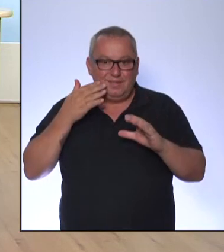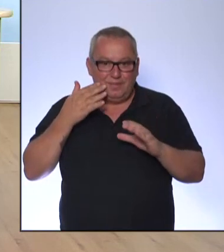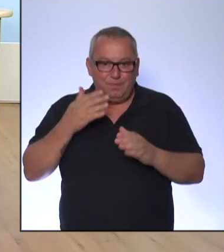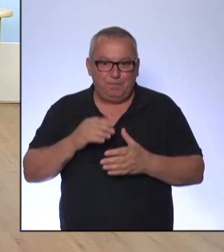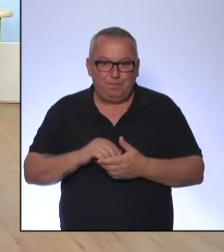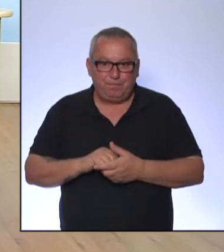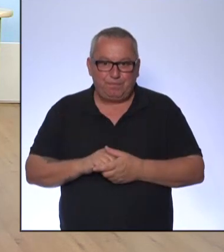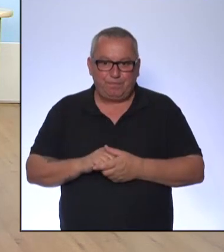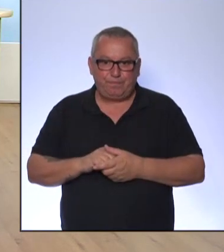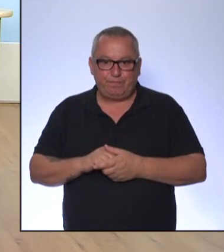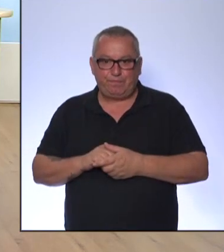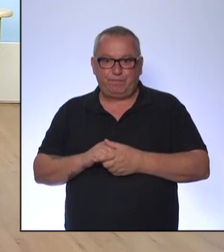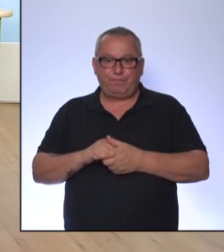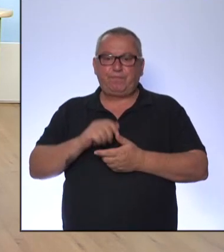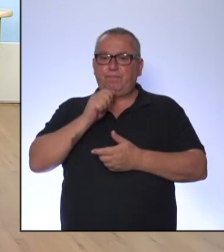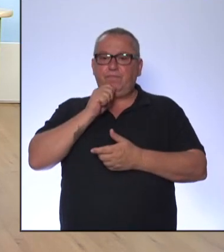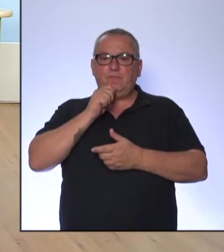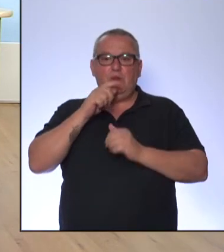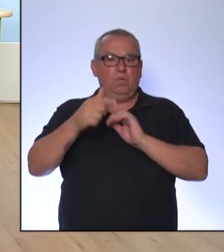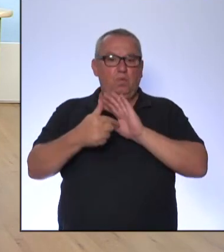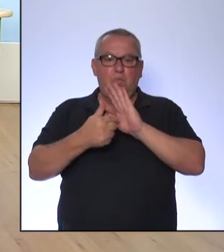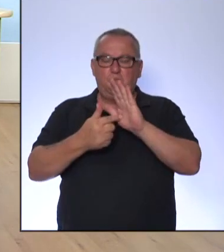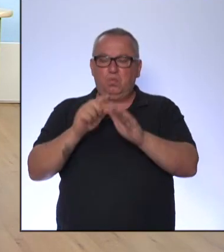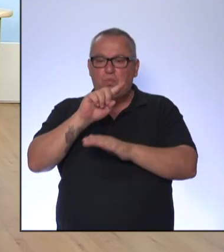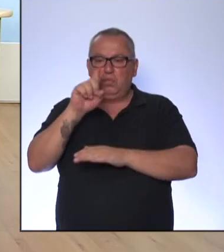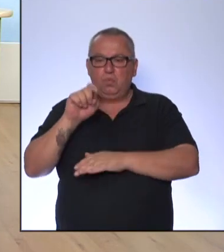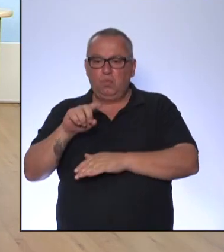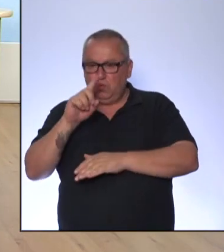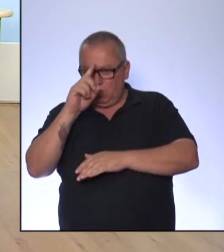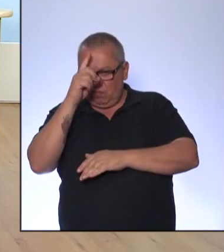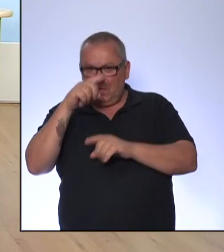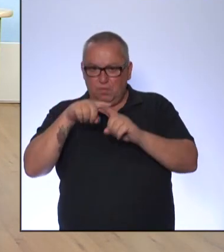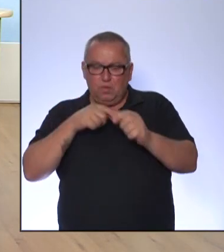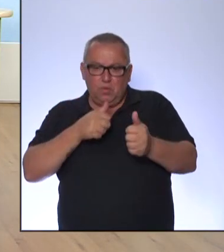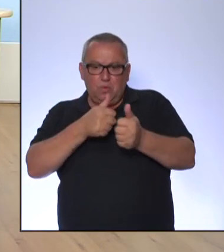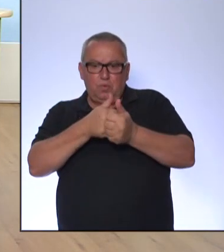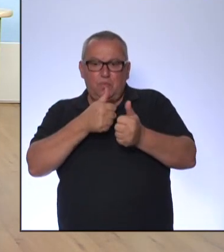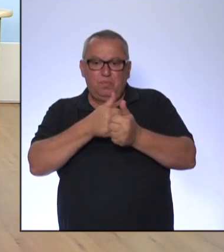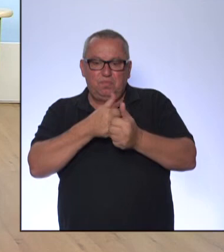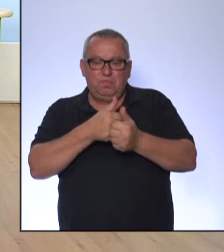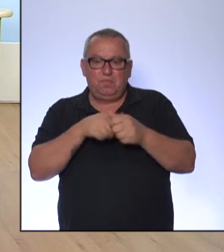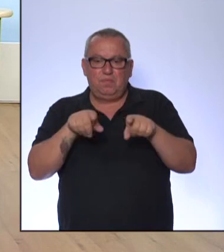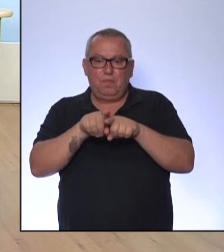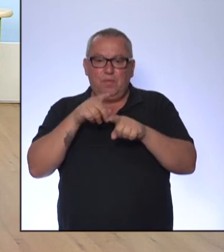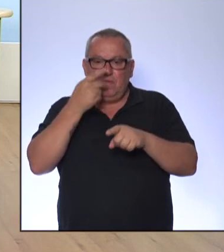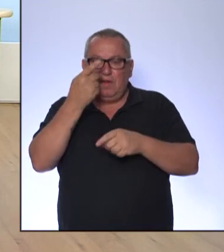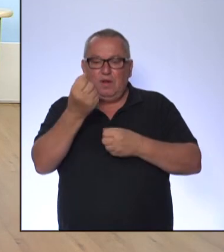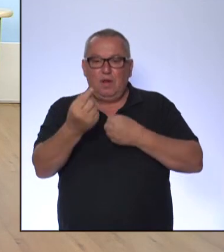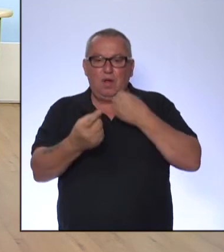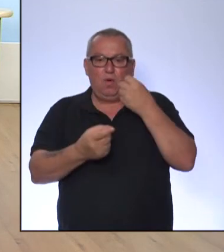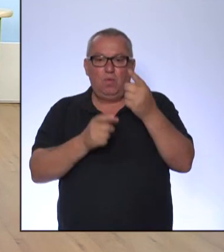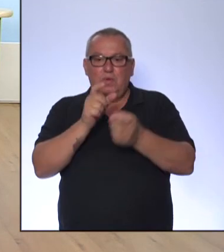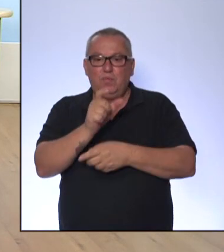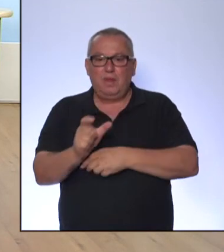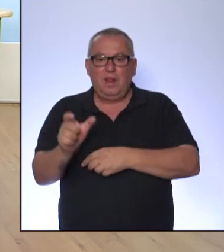Não? Ainda não apareceu nenhuma dúvida, Legal. mas eles estão acompanhando aqui e citando algumas